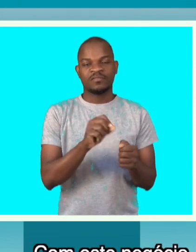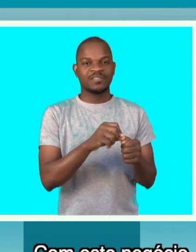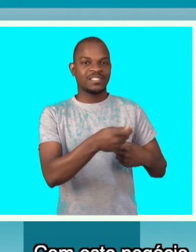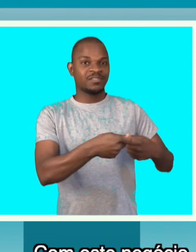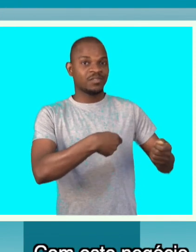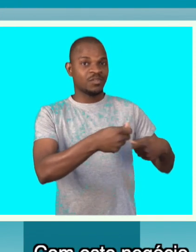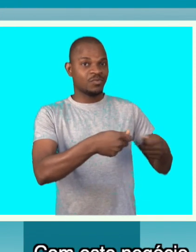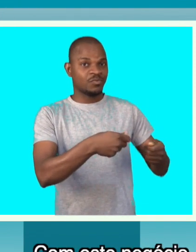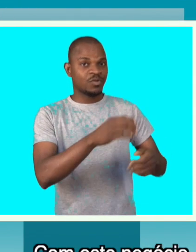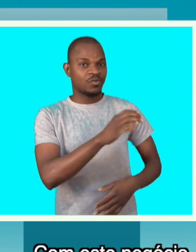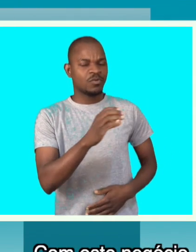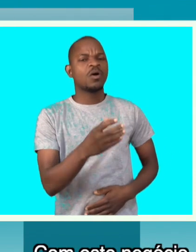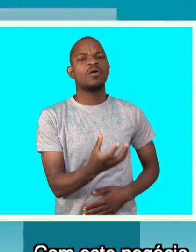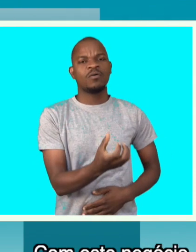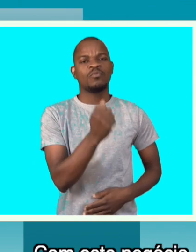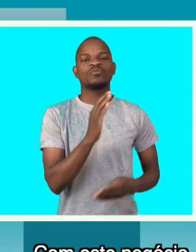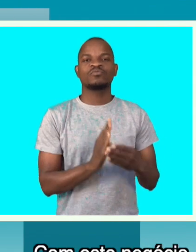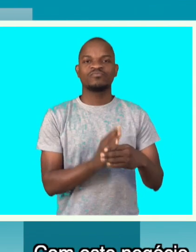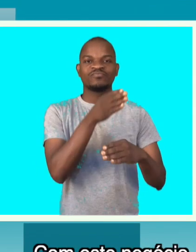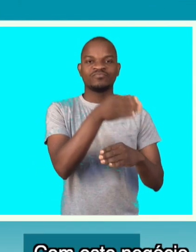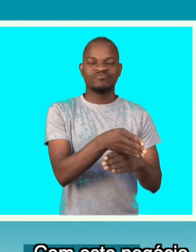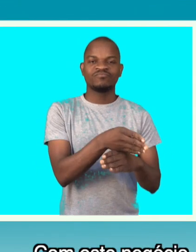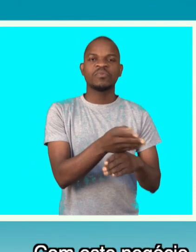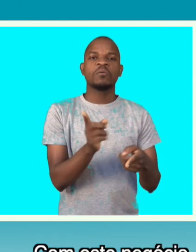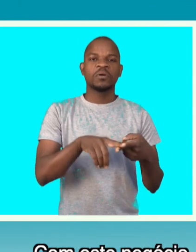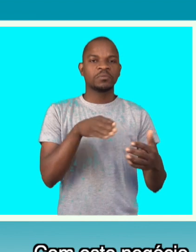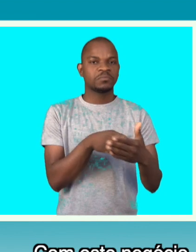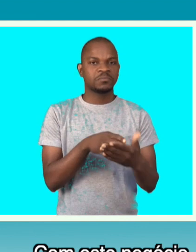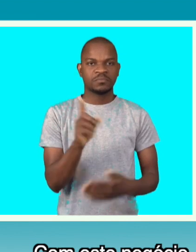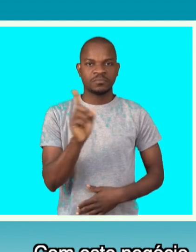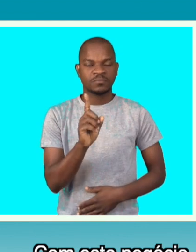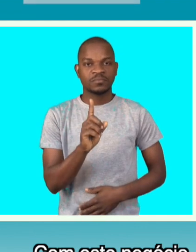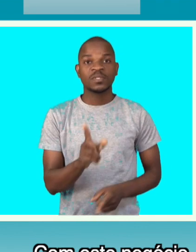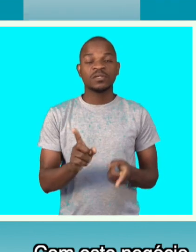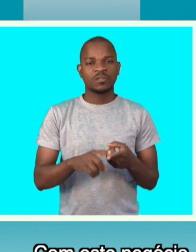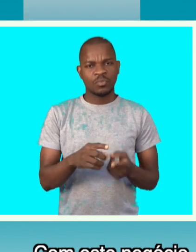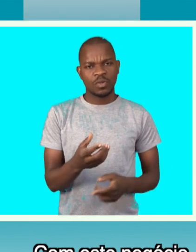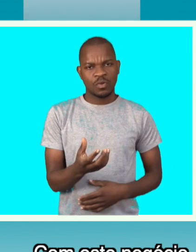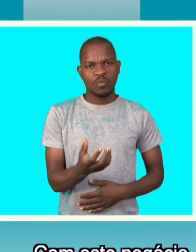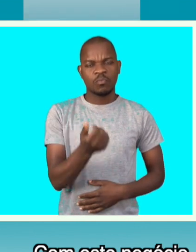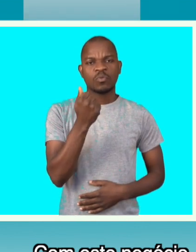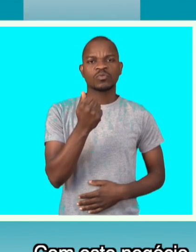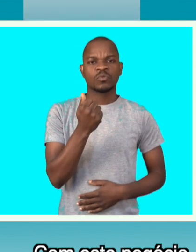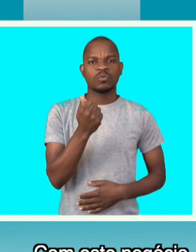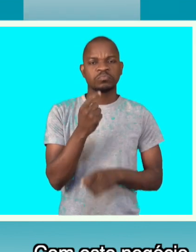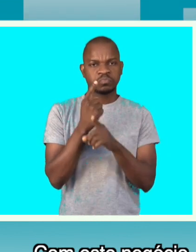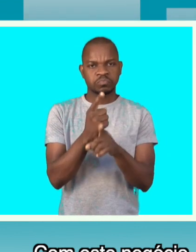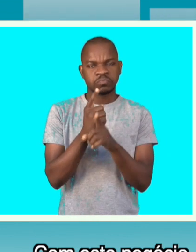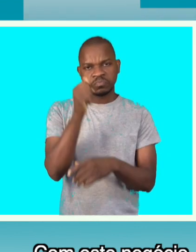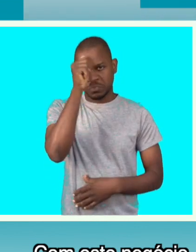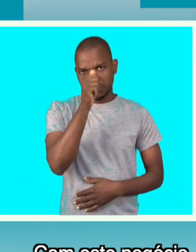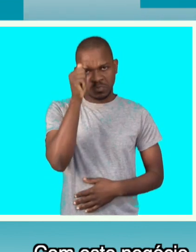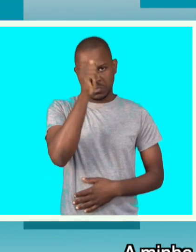este negócio, eu acredito que poderei superar essa dificuldade até um dado momento que até poderei sustentar